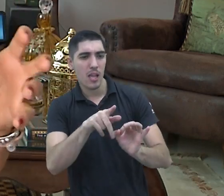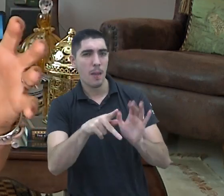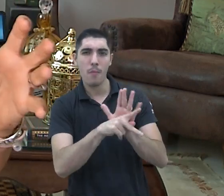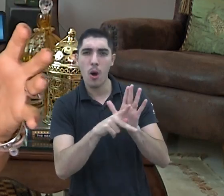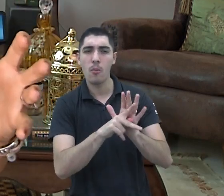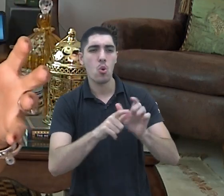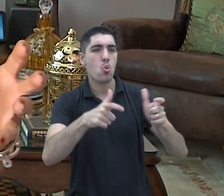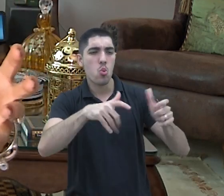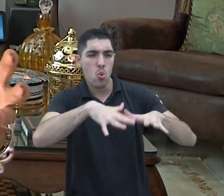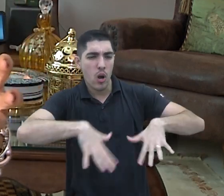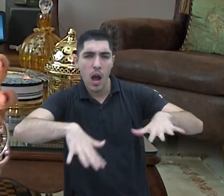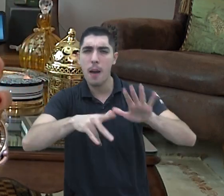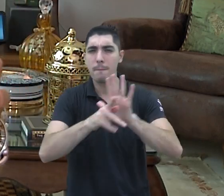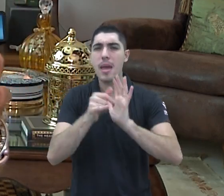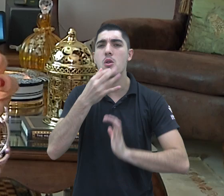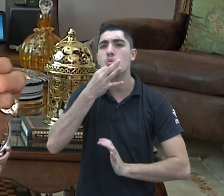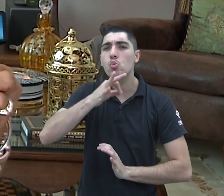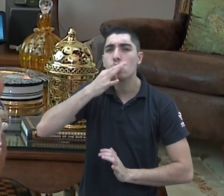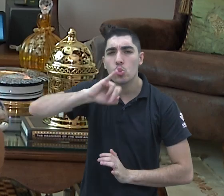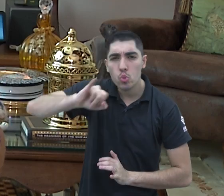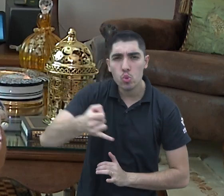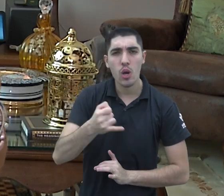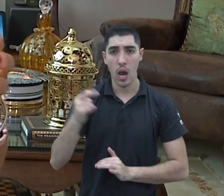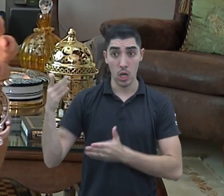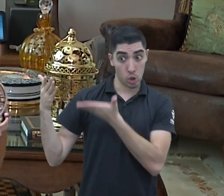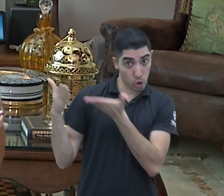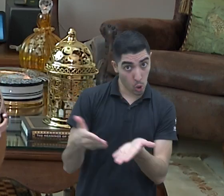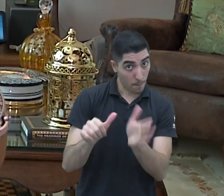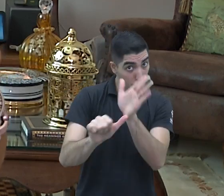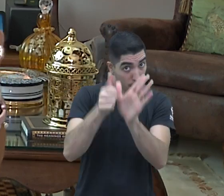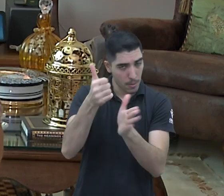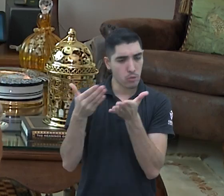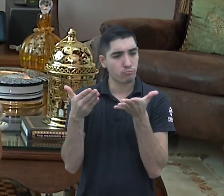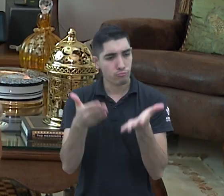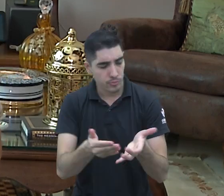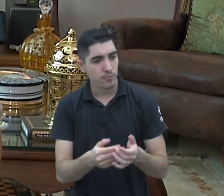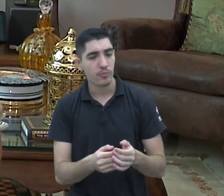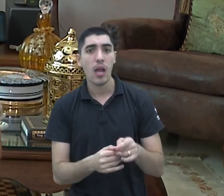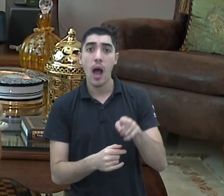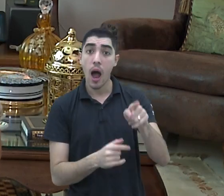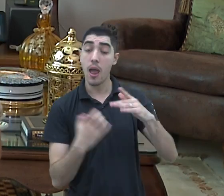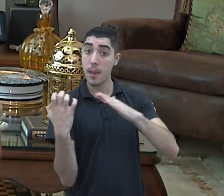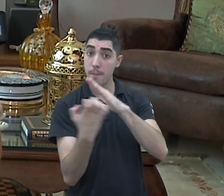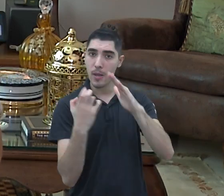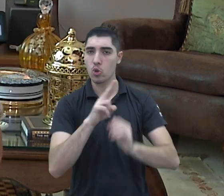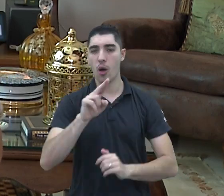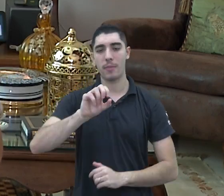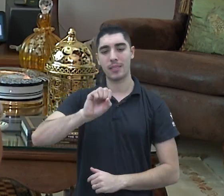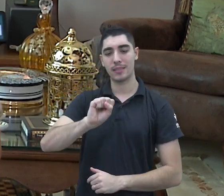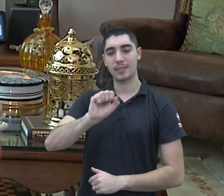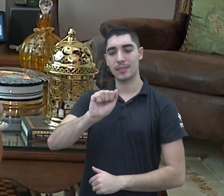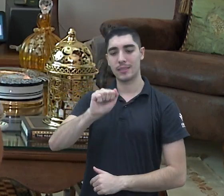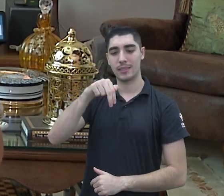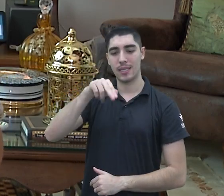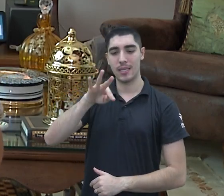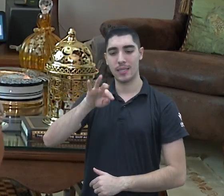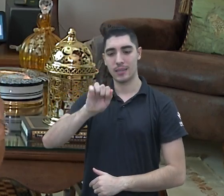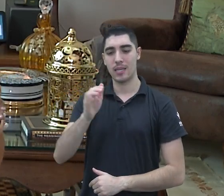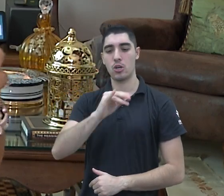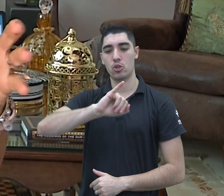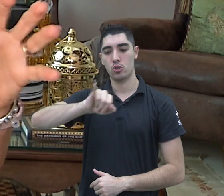Pedreira. Ele ficou nessa região, Jundiaí, Pedreira, por ali. E fez parte de uma cerâmica Santa Josefina. Ele foi